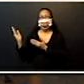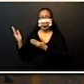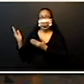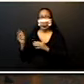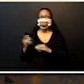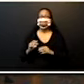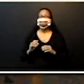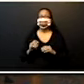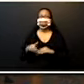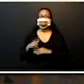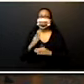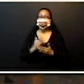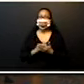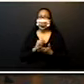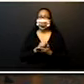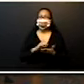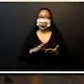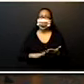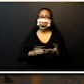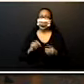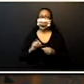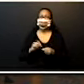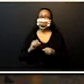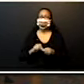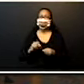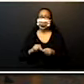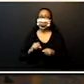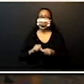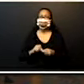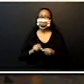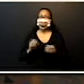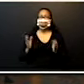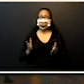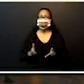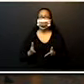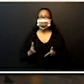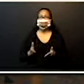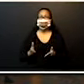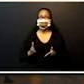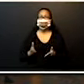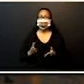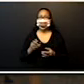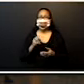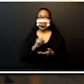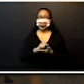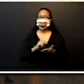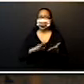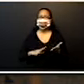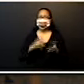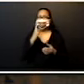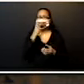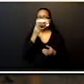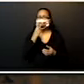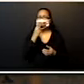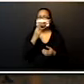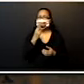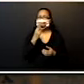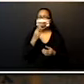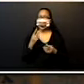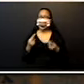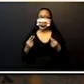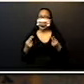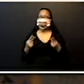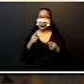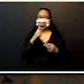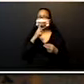nessa unidade. Então, vão ser muito parecidas as atividades. Então, não tem erro. Como presente de aniversário, Júlia